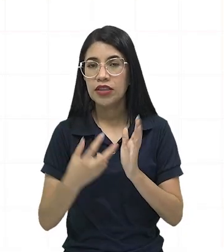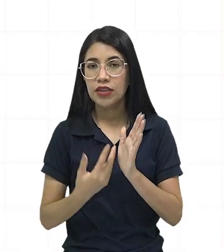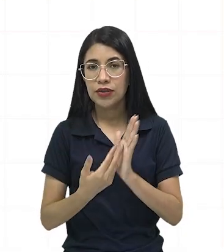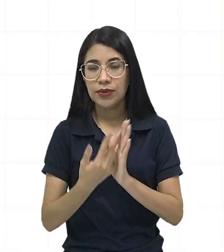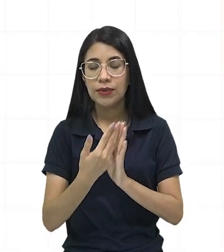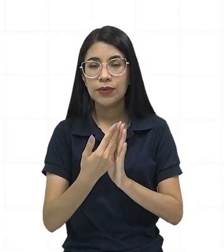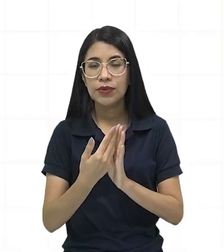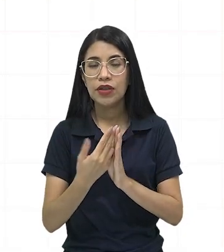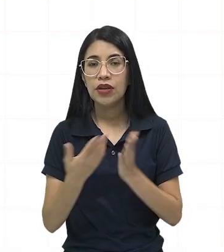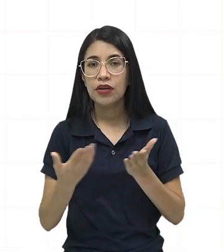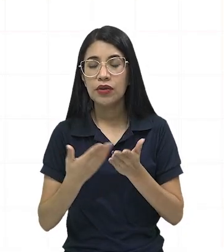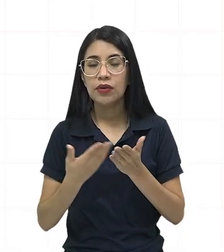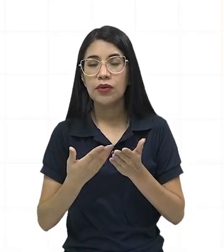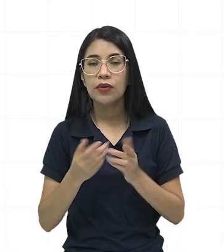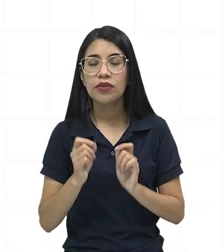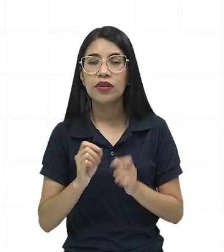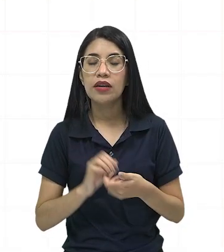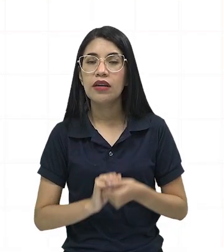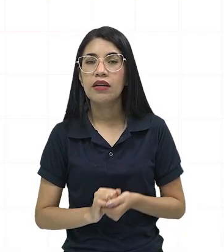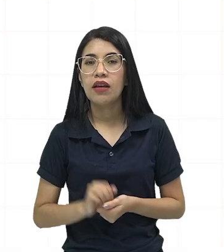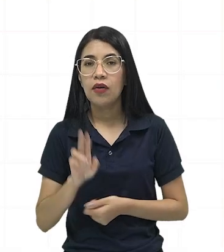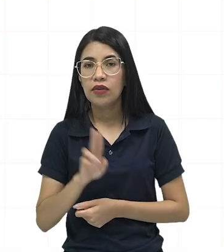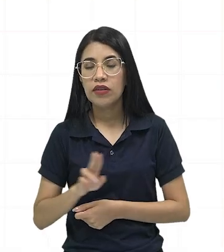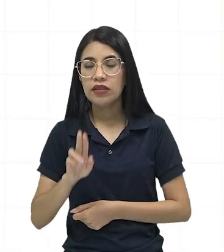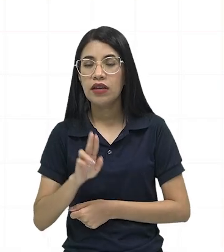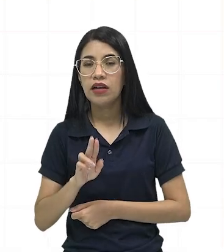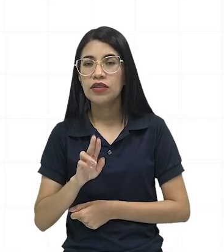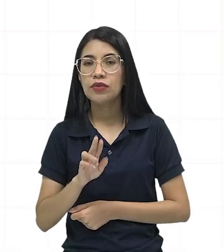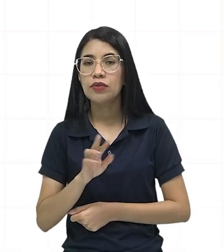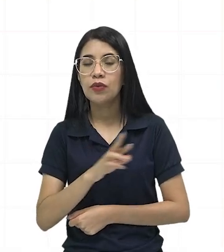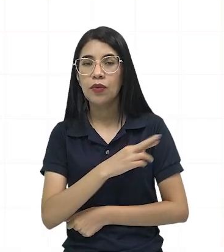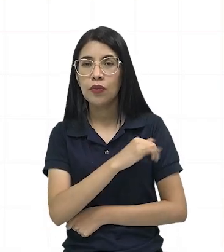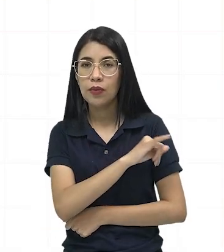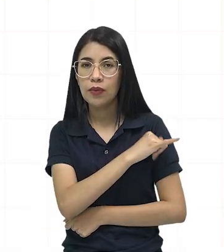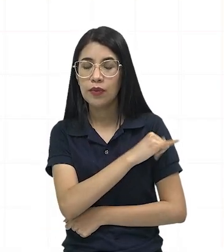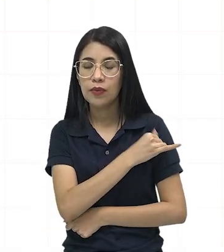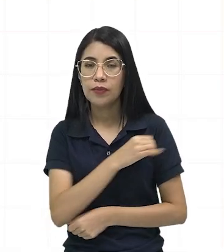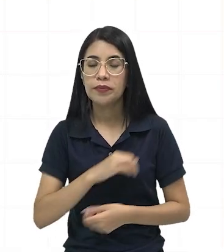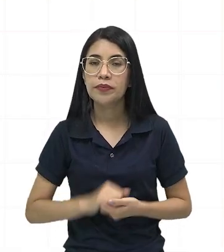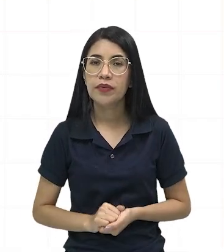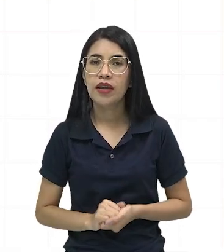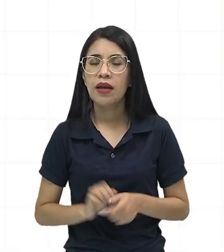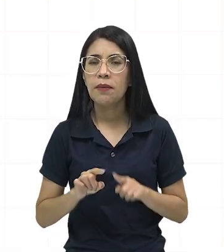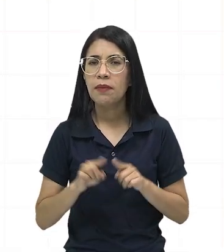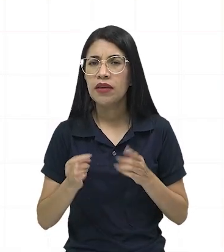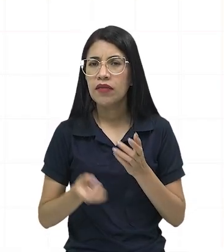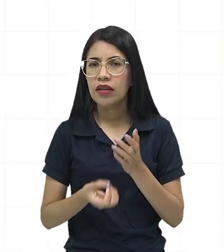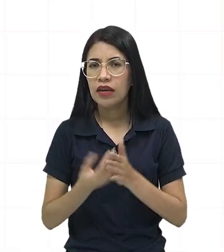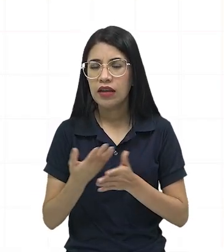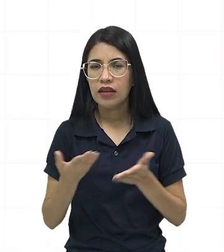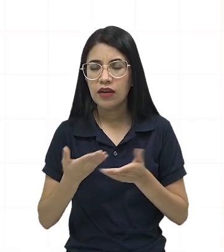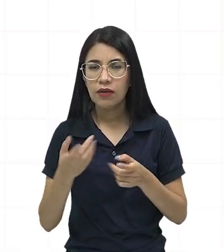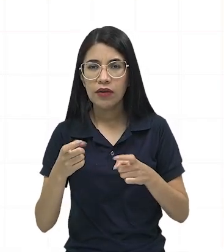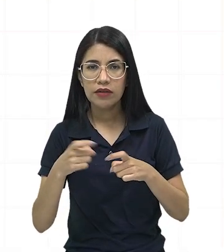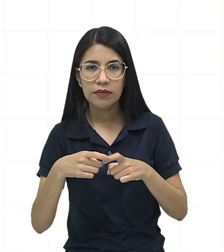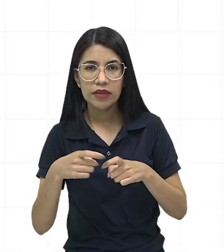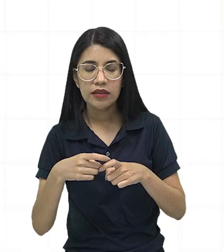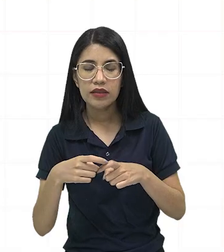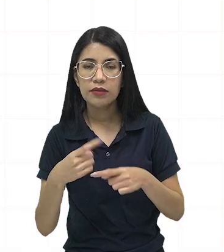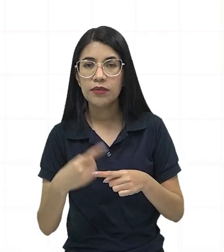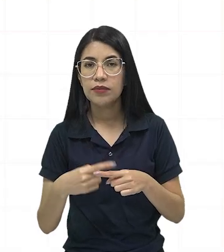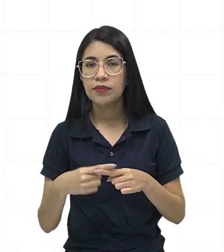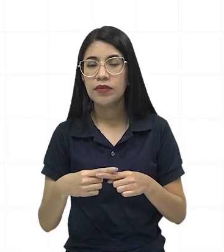é a Universidade Federal do Rio de Janeiro. Professora, mas por que foi criada só agora a Universidade de Medicina?